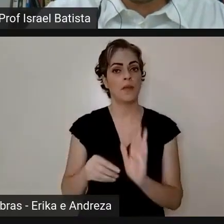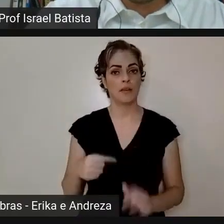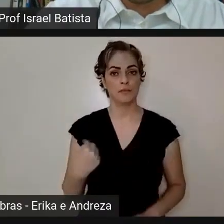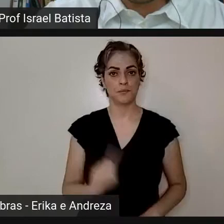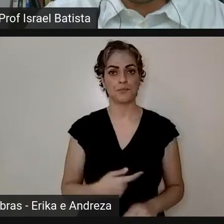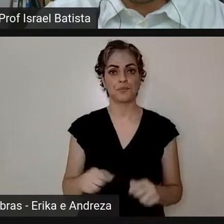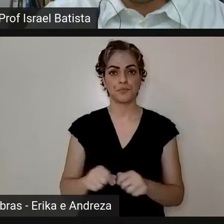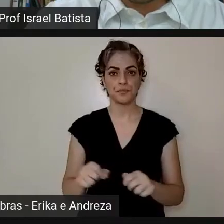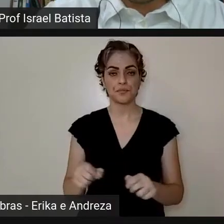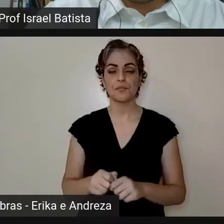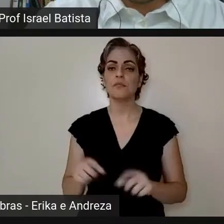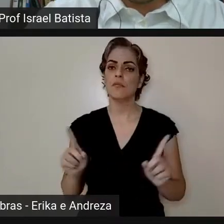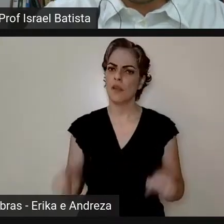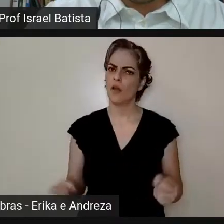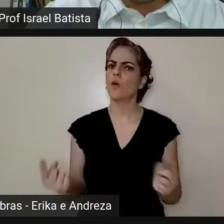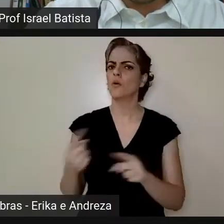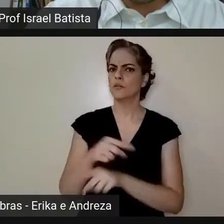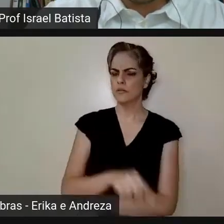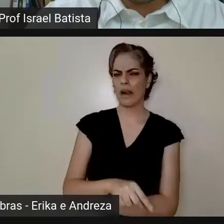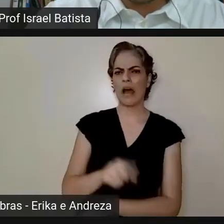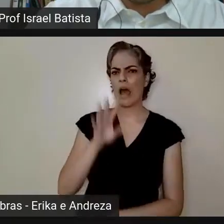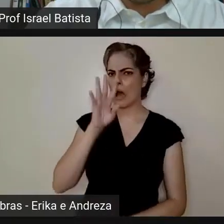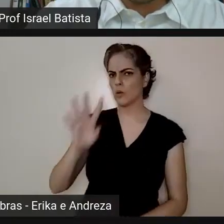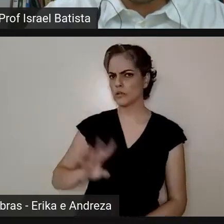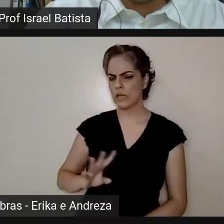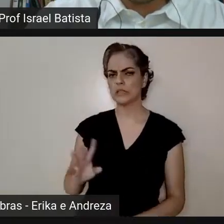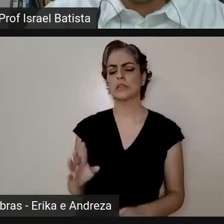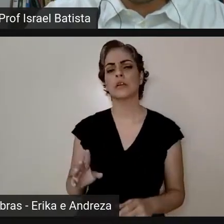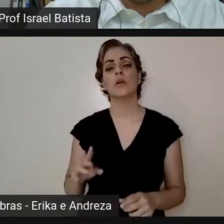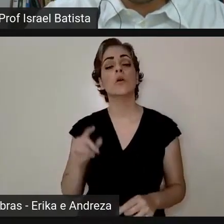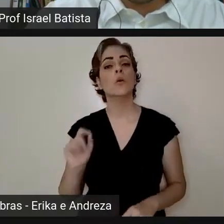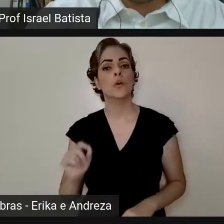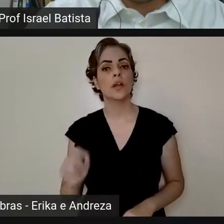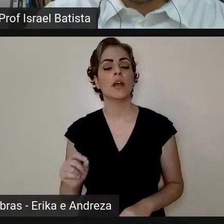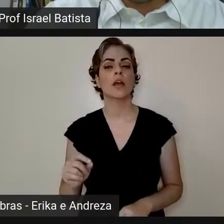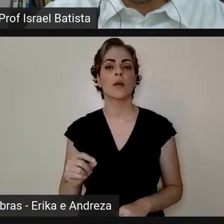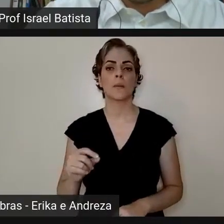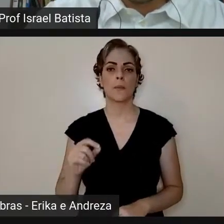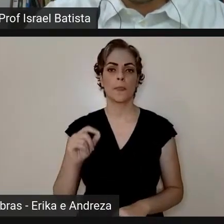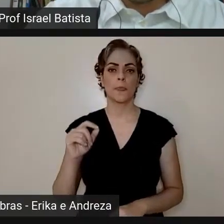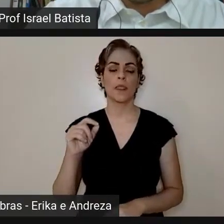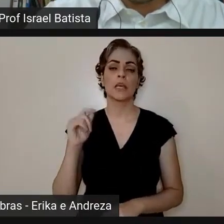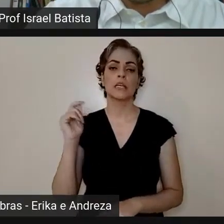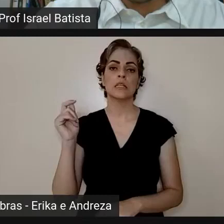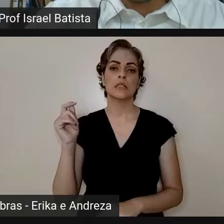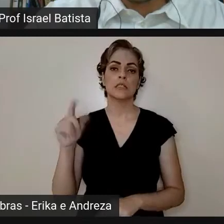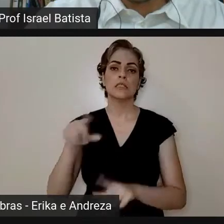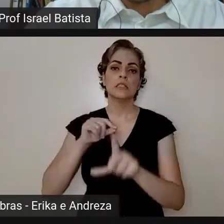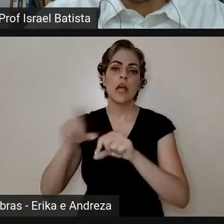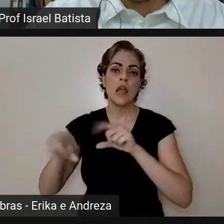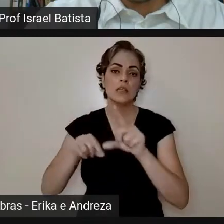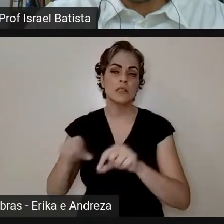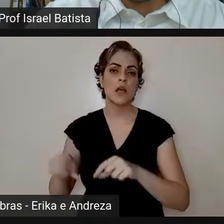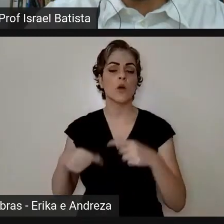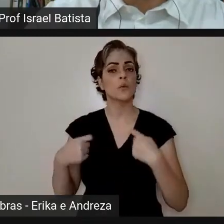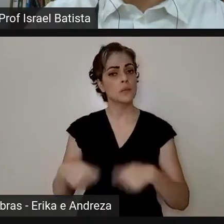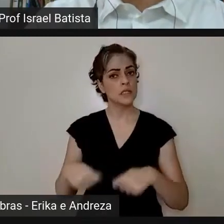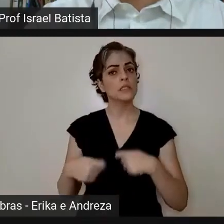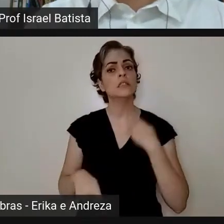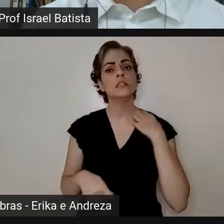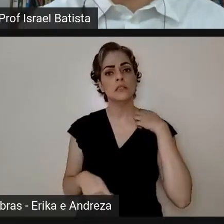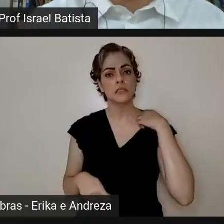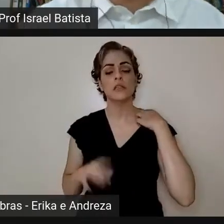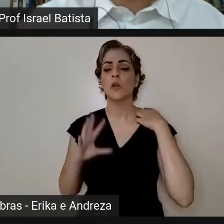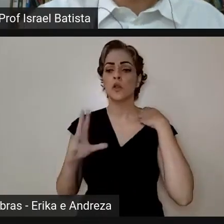de ser patrimonialista, é a exigência de processo seletivo para os cargos comissionados. É o que eu faço aqui no meu gabinete. Todo mundo que eu